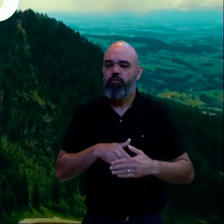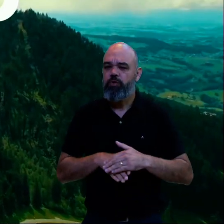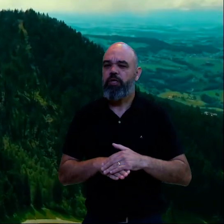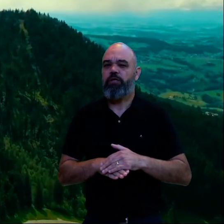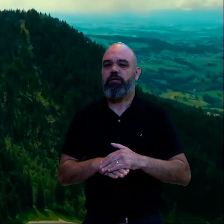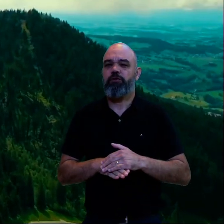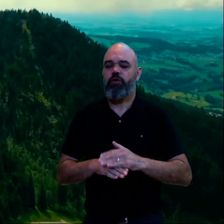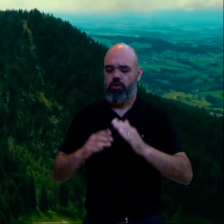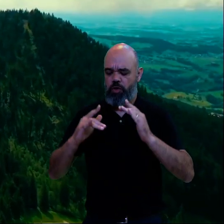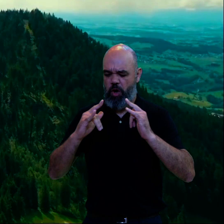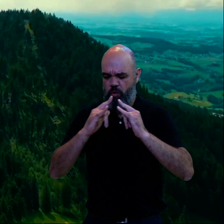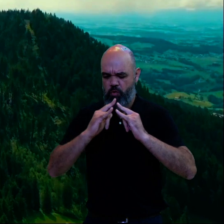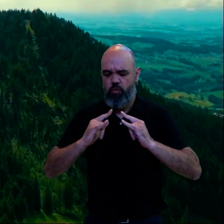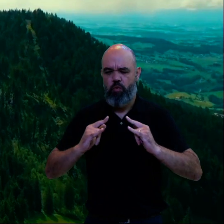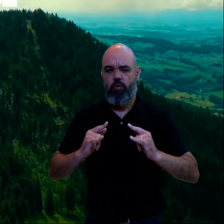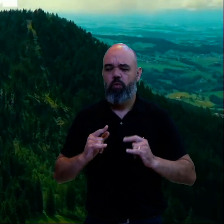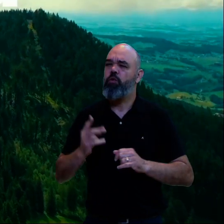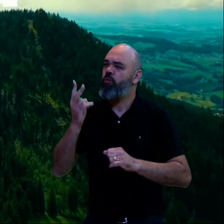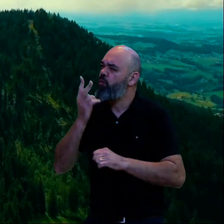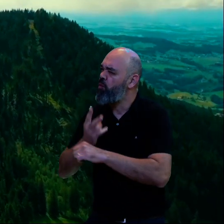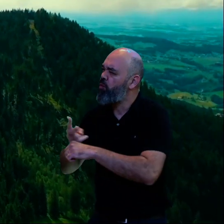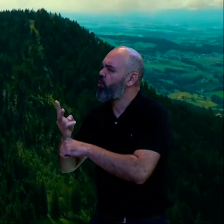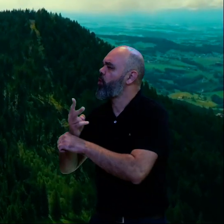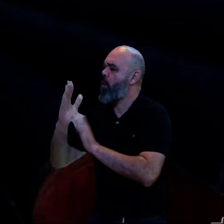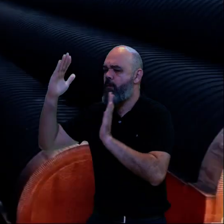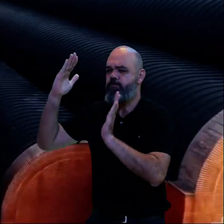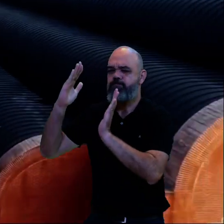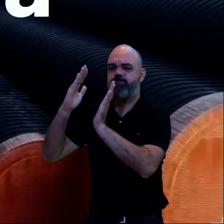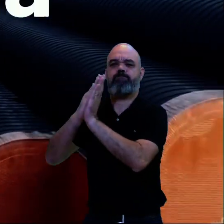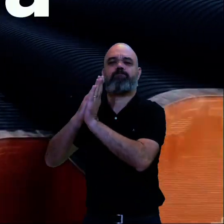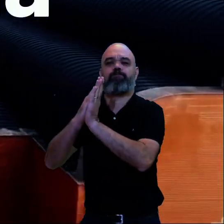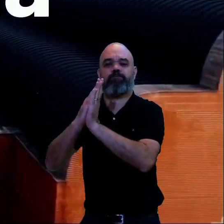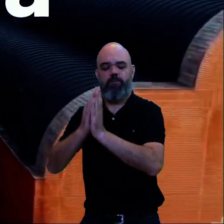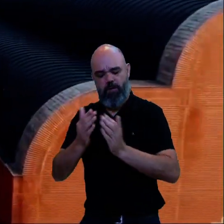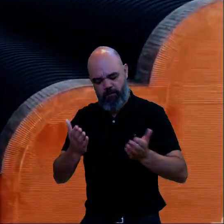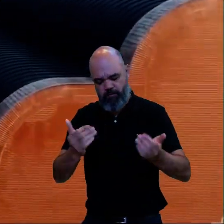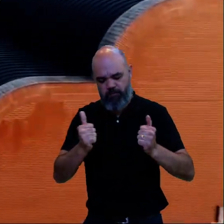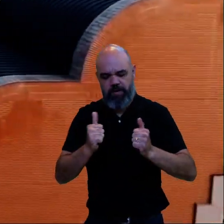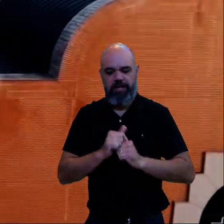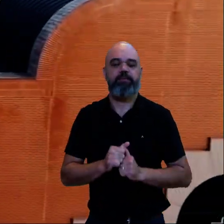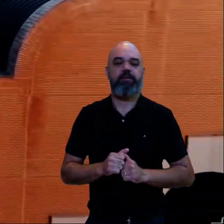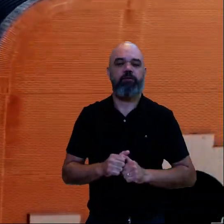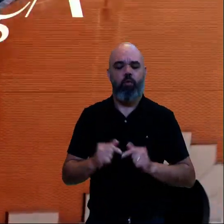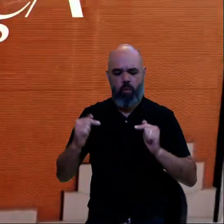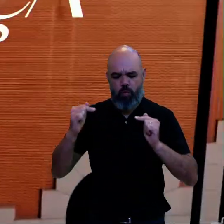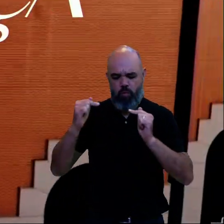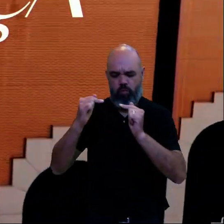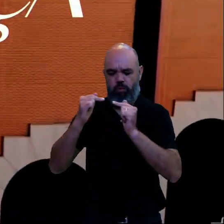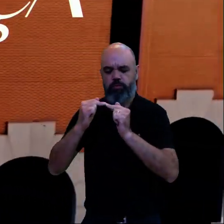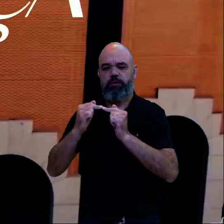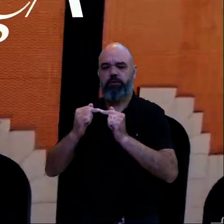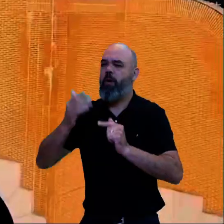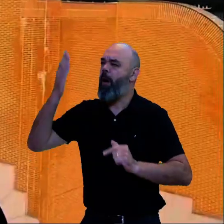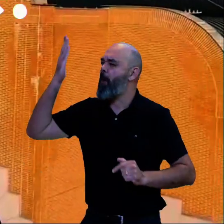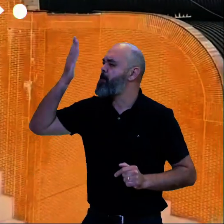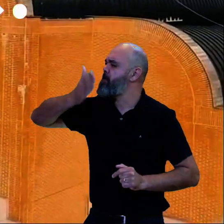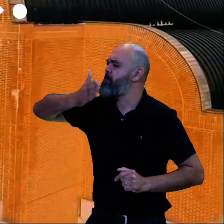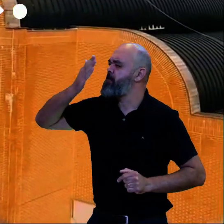do encontro que ficamos face a face com a presença de Deus. Uma campanha, um objetivo: a